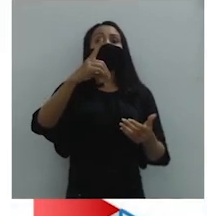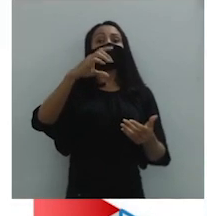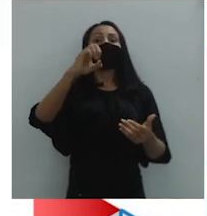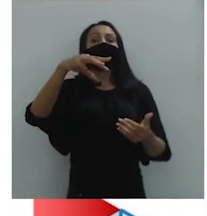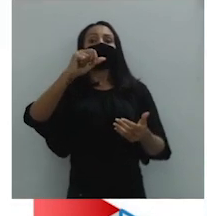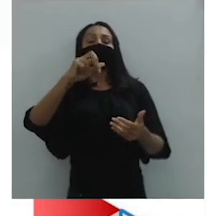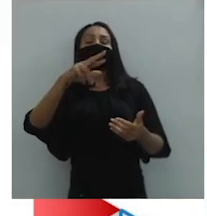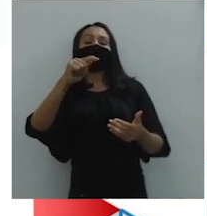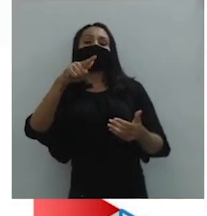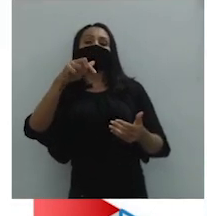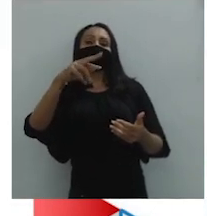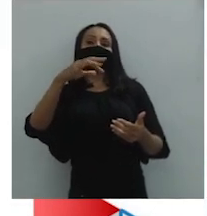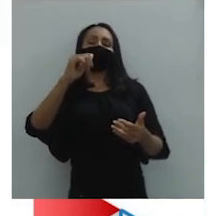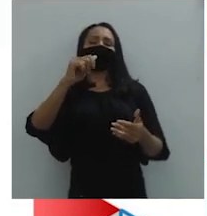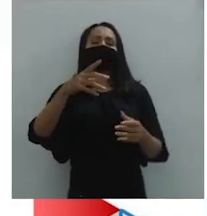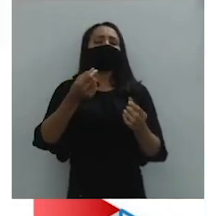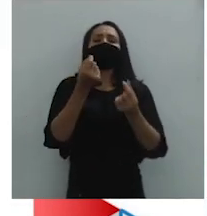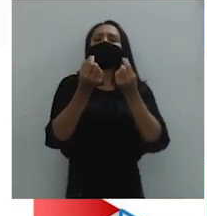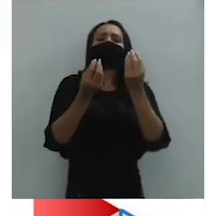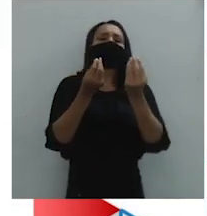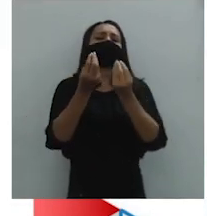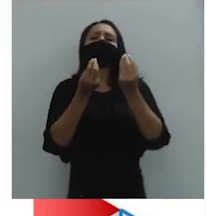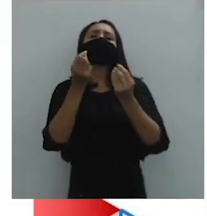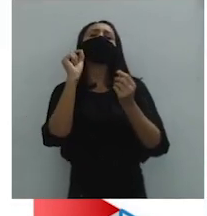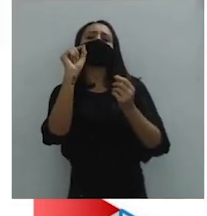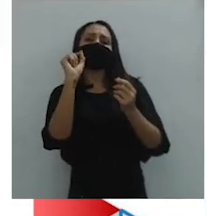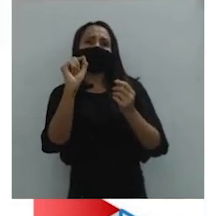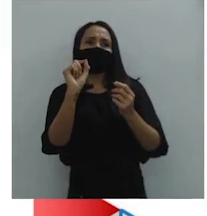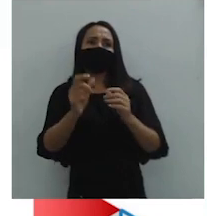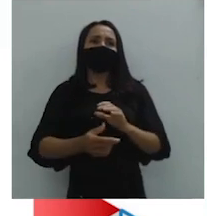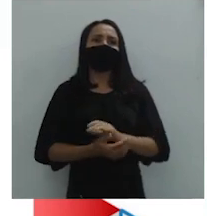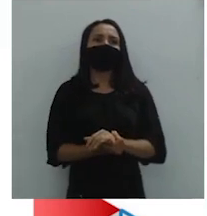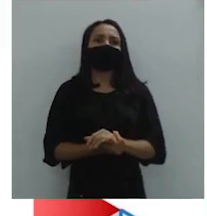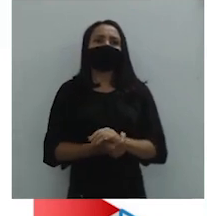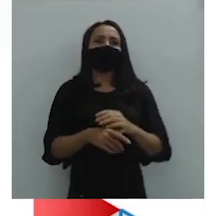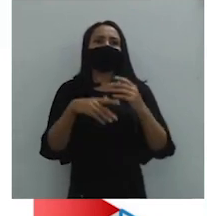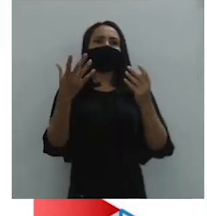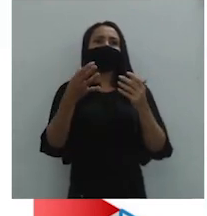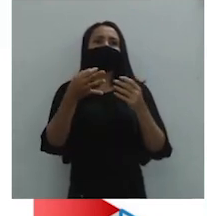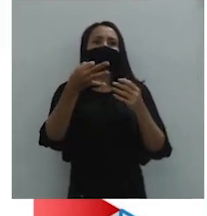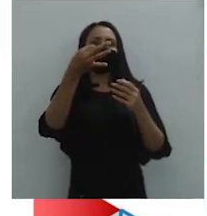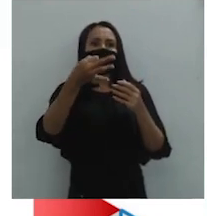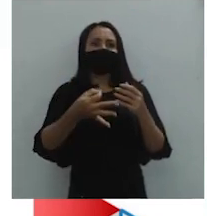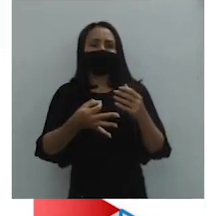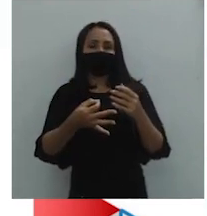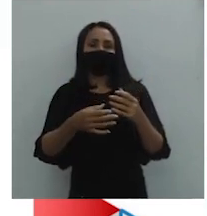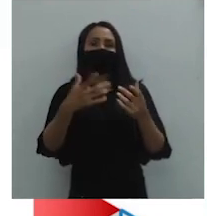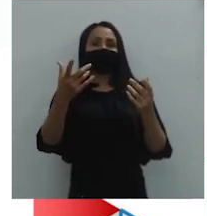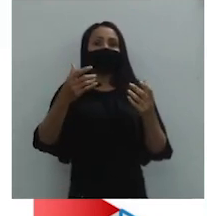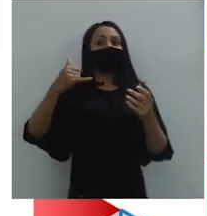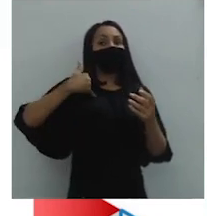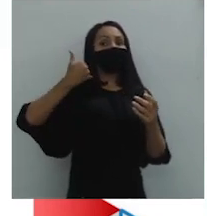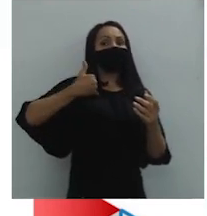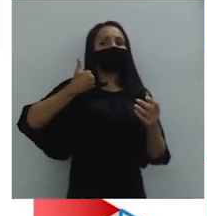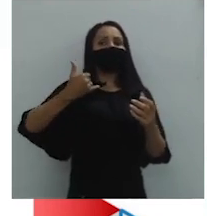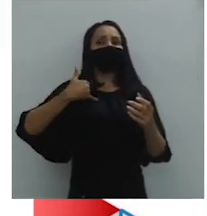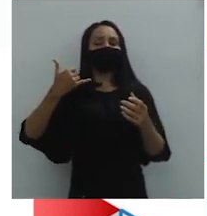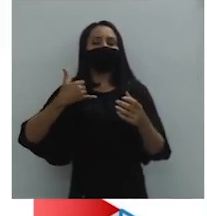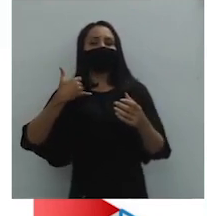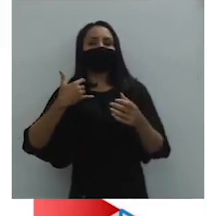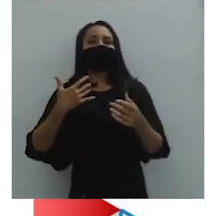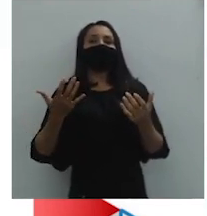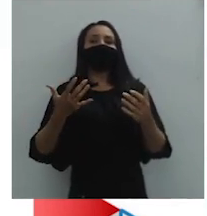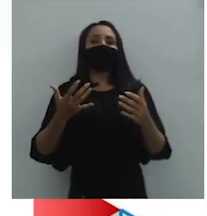que nós iremos trabalhar dentro da dinâmica demográfica? O perfil etário, expectativa de vida,